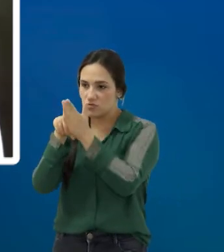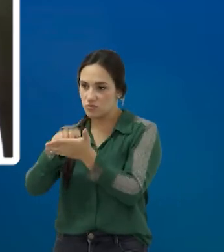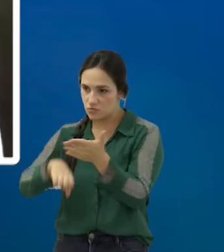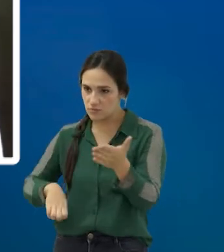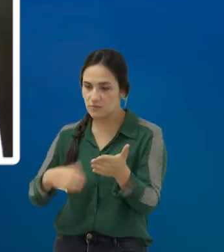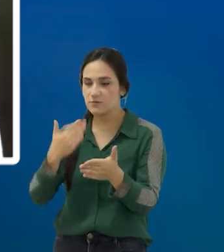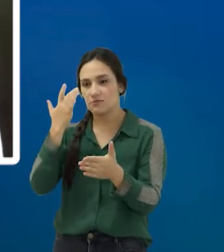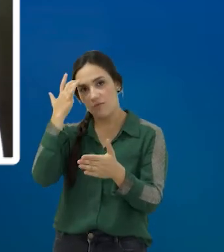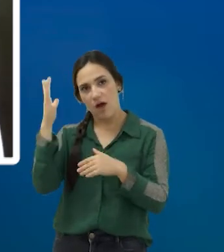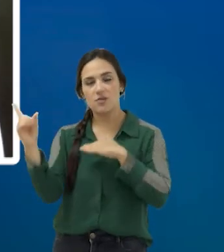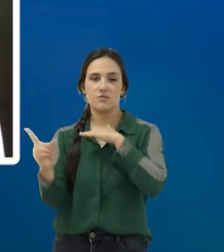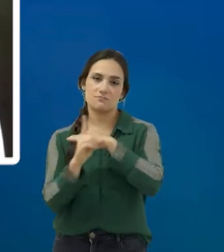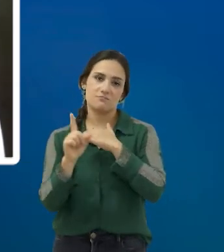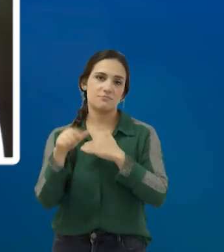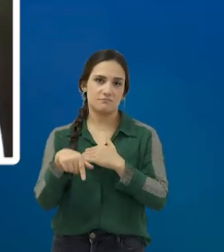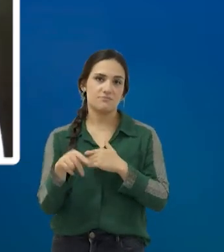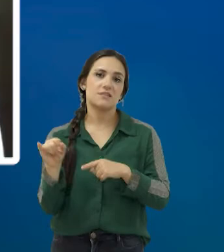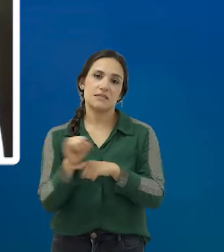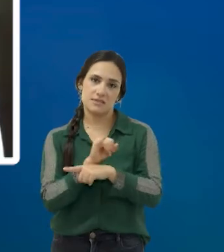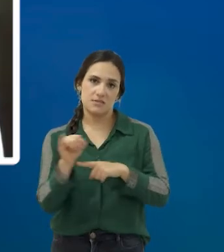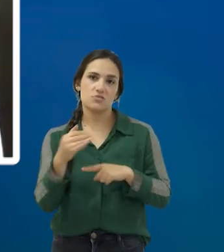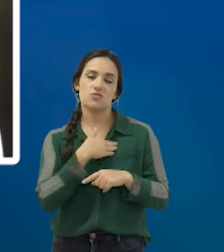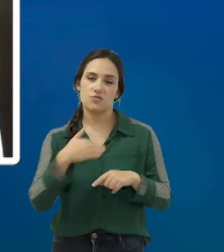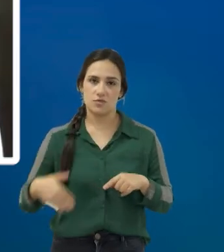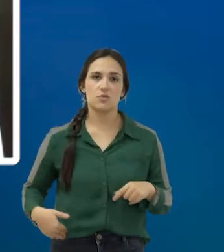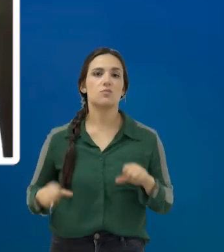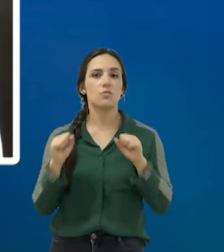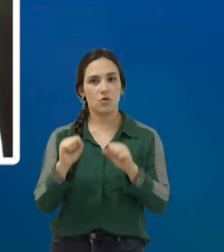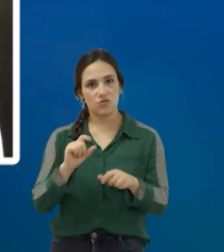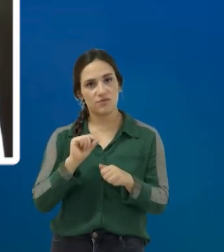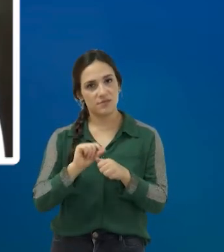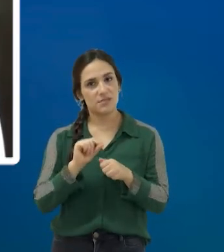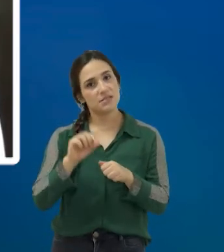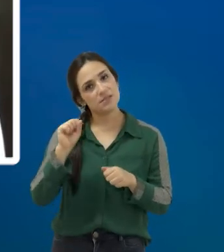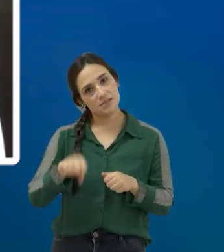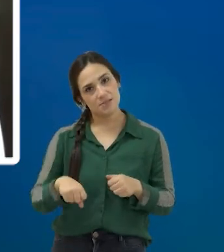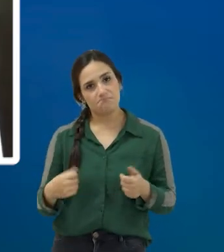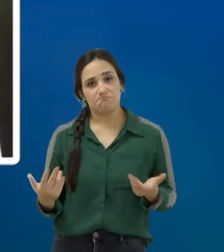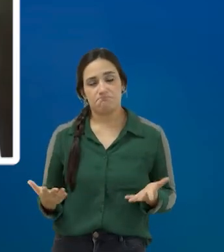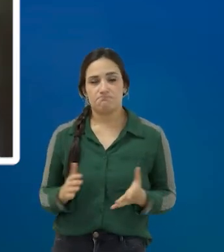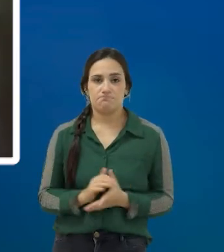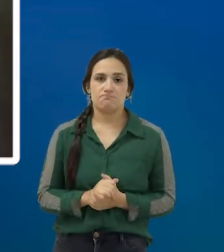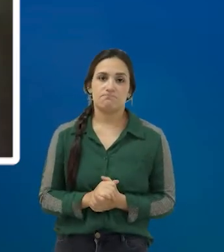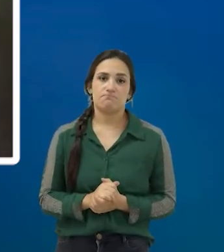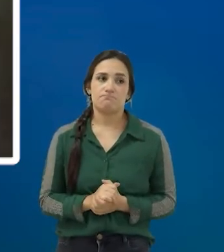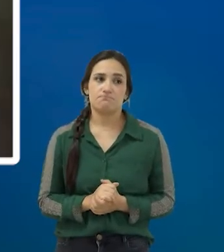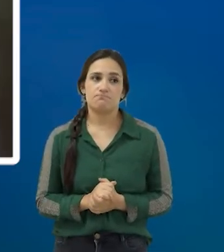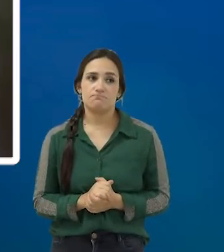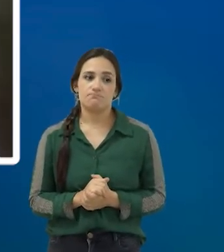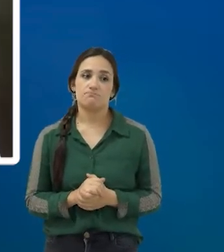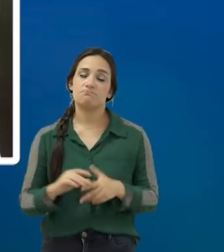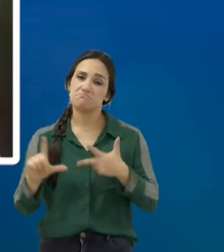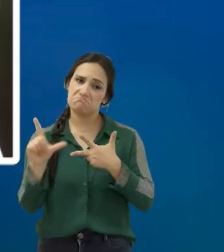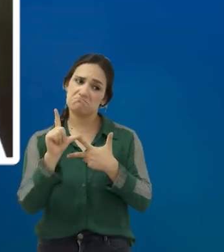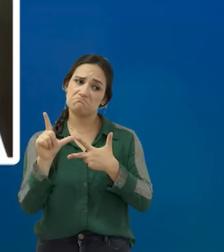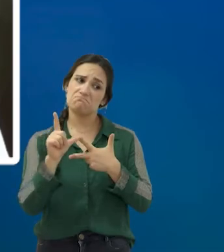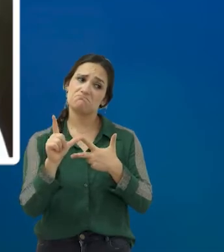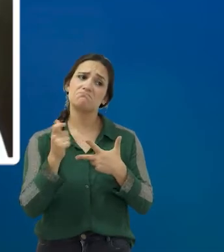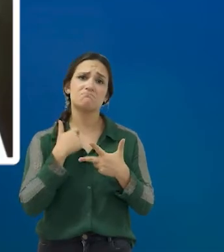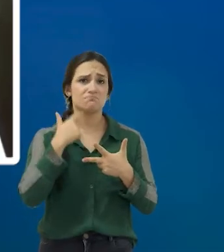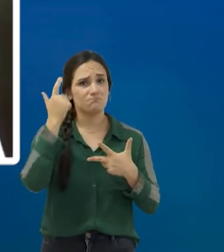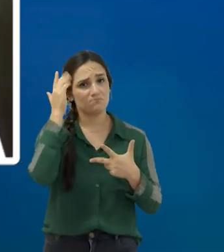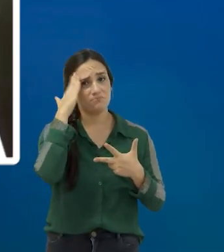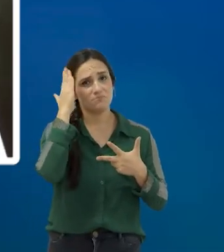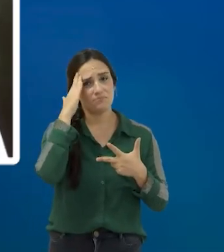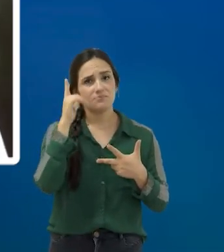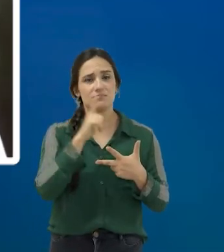diagnósticos, facilidade no atendimento. Eu acho que essas são ações que o poder público poderia realizar. Bom, no caso do poder legislativo,